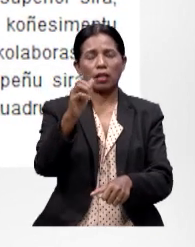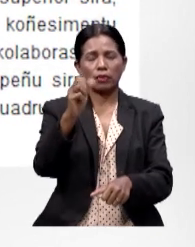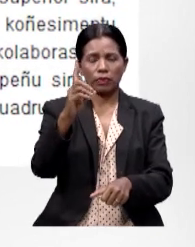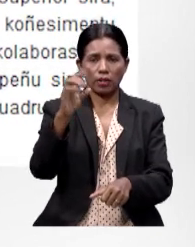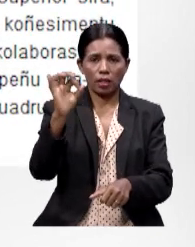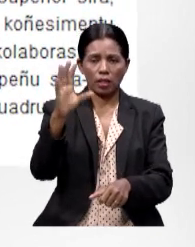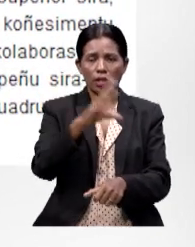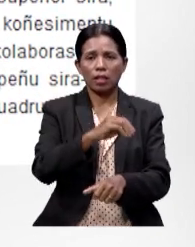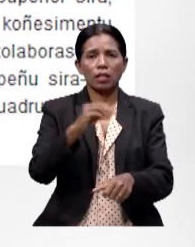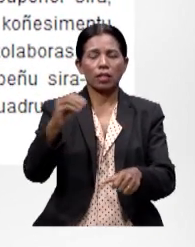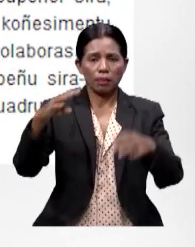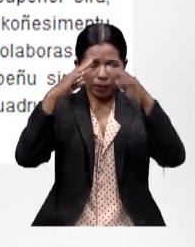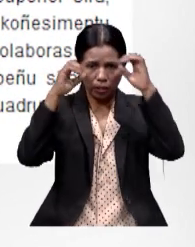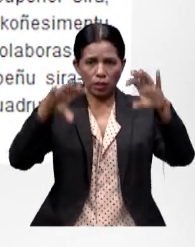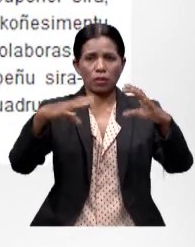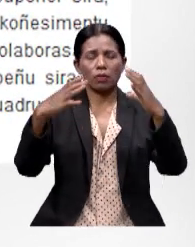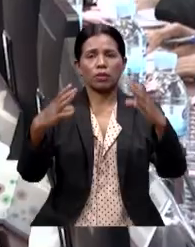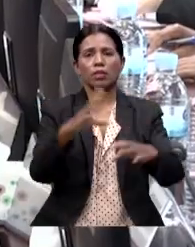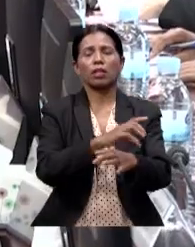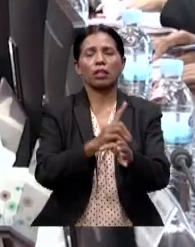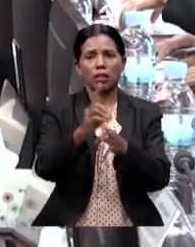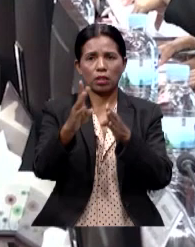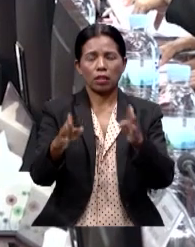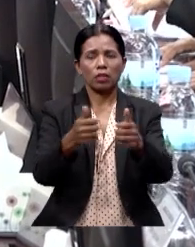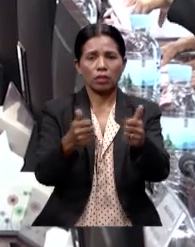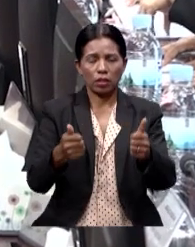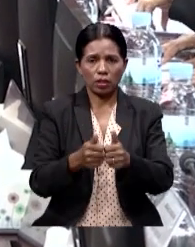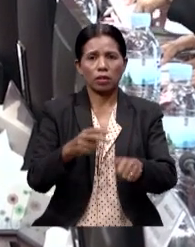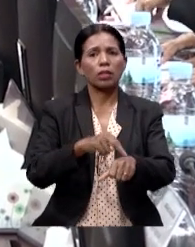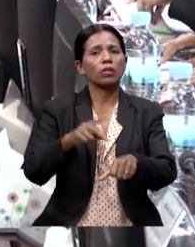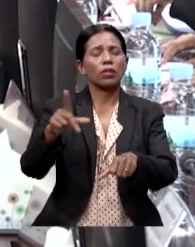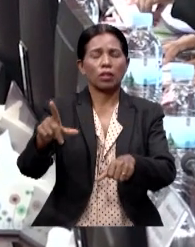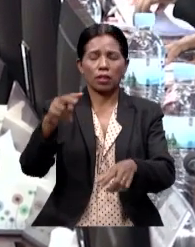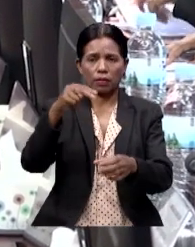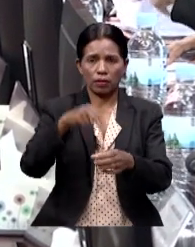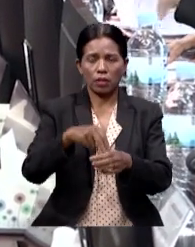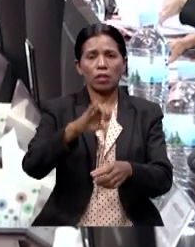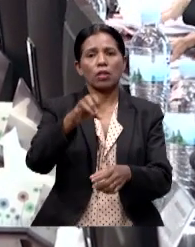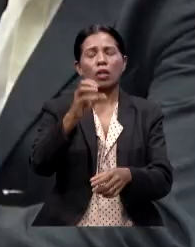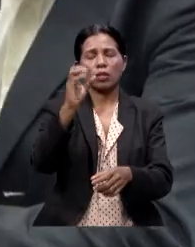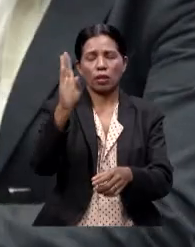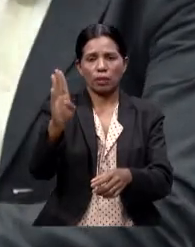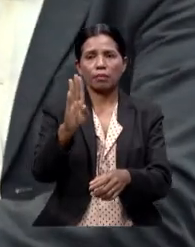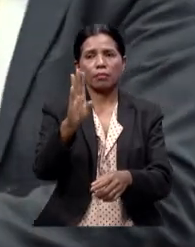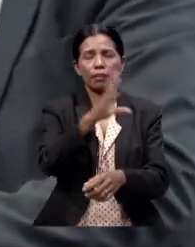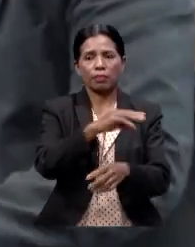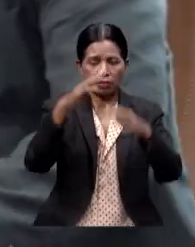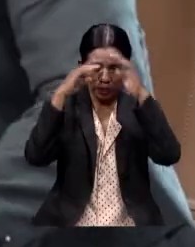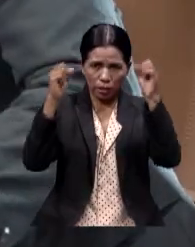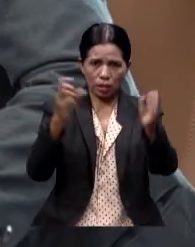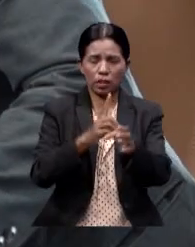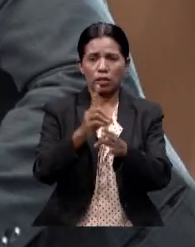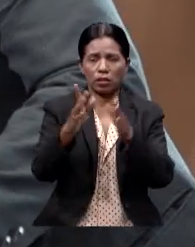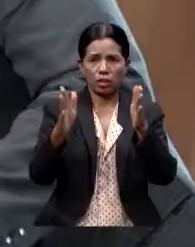Magno de Araújo, presidente do Conselho Diretivo Autoridade Nacional Minerais, Job Brites dos Santos, presidente do Conselho Diretivo